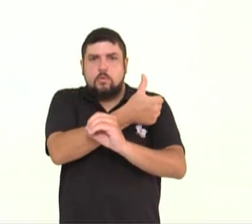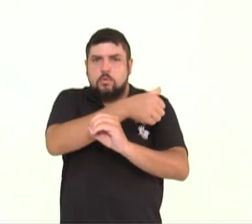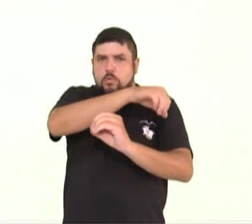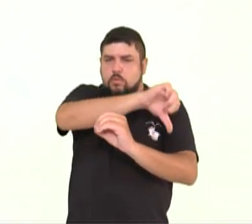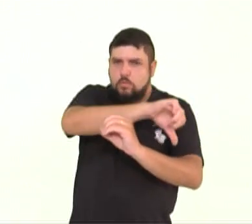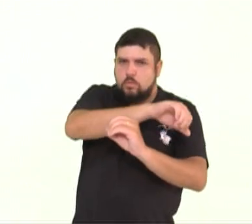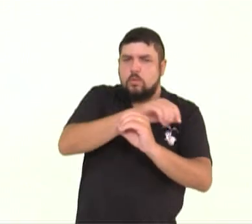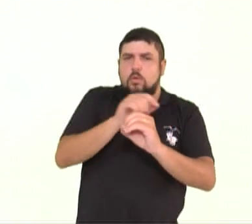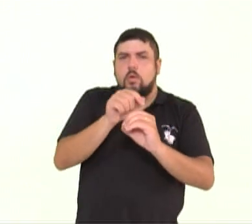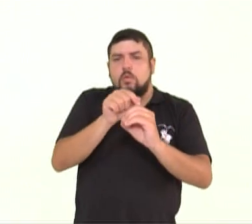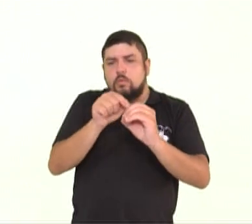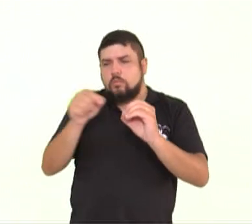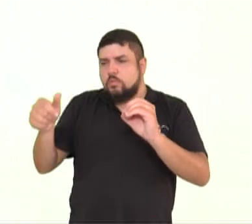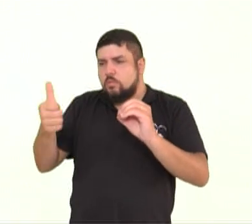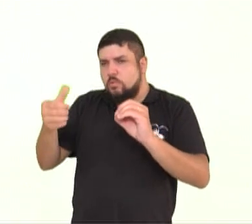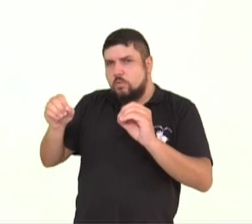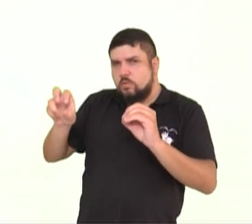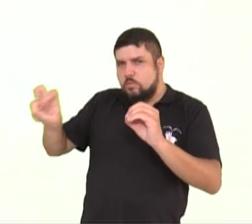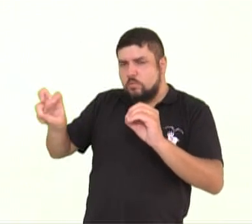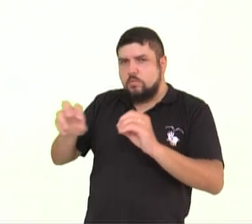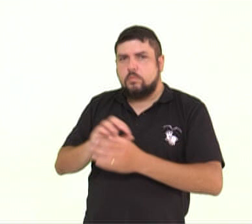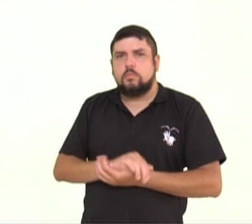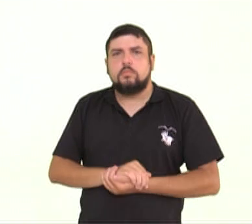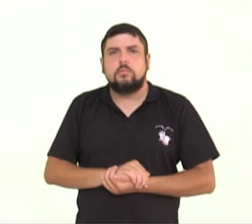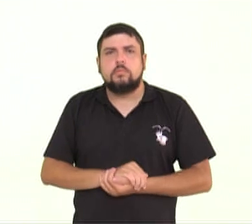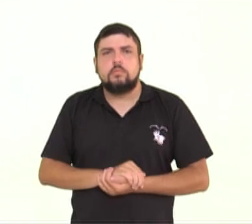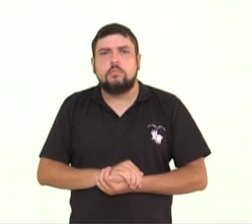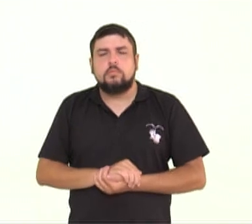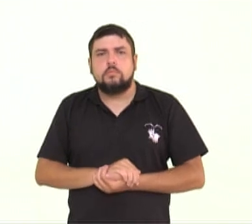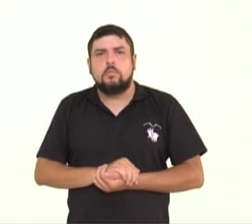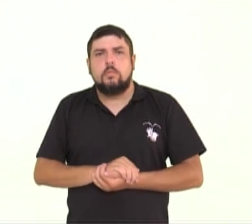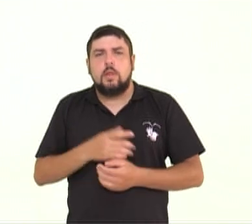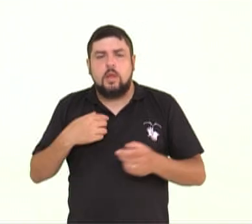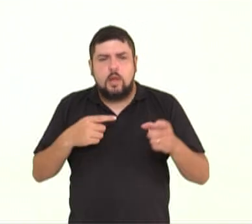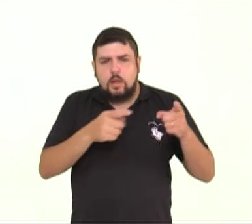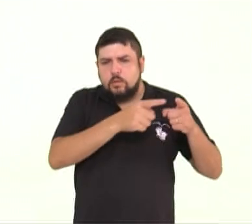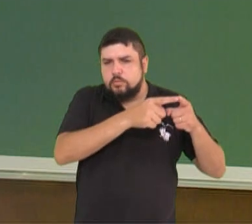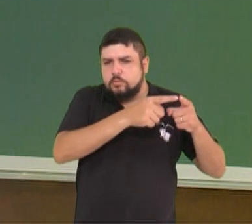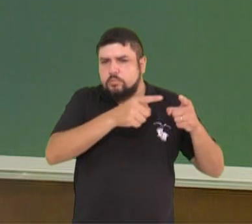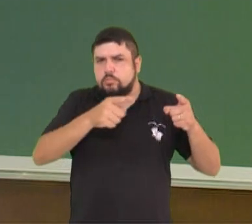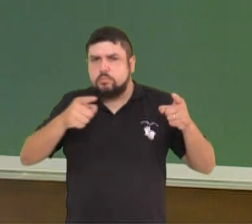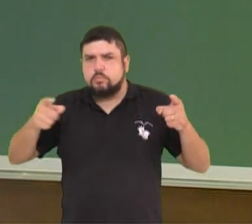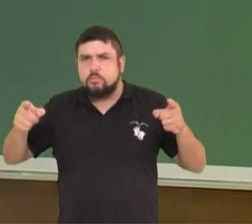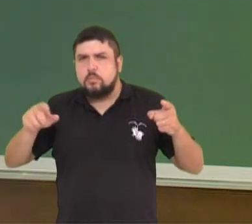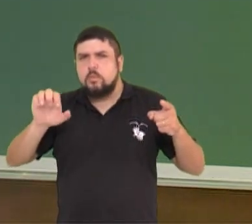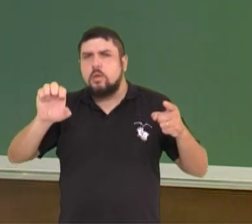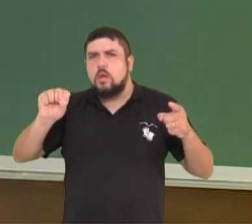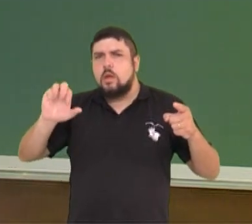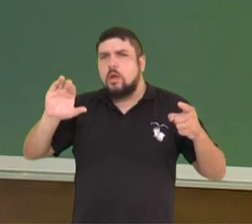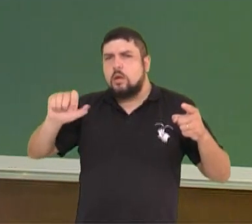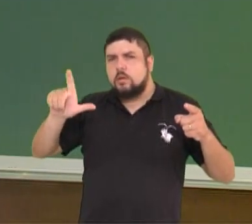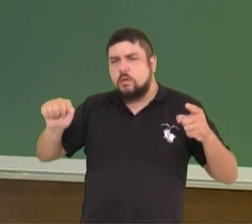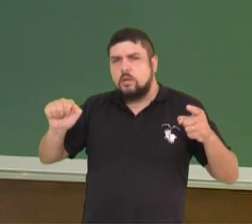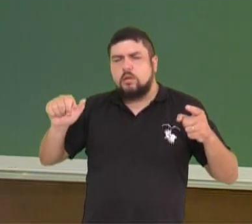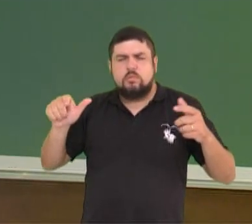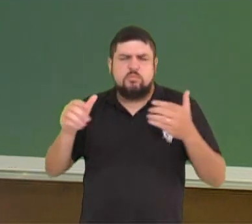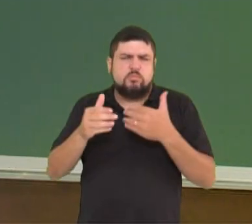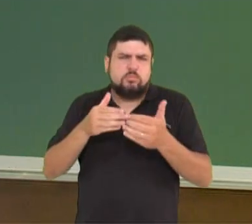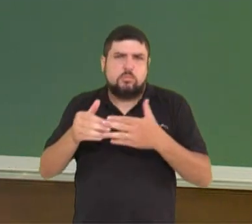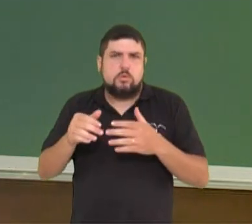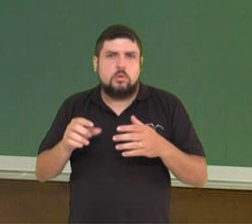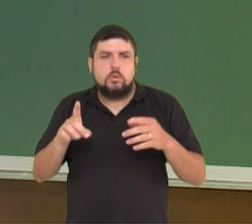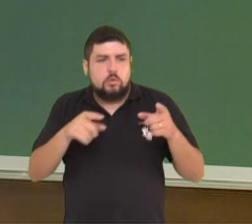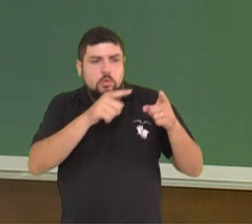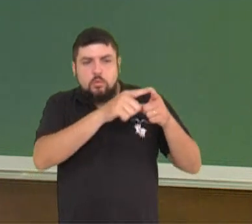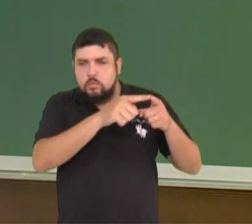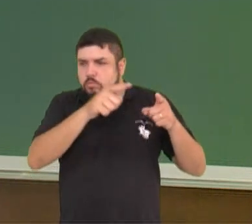E o 105 depois do zero. A escala que você usa aqui não é muito importante, tá? Porque a gente só tem dois valores,